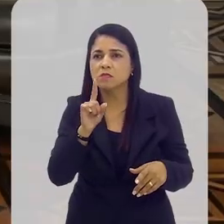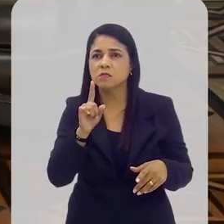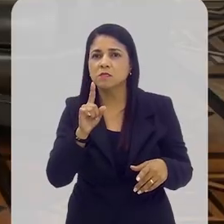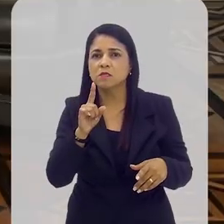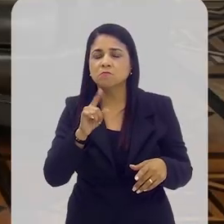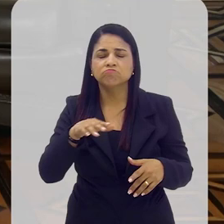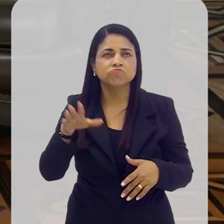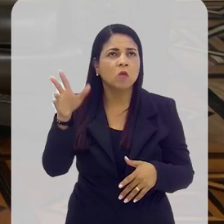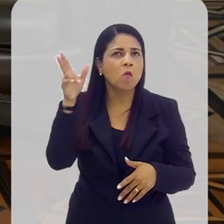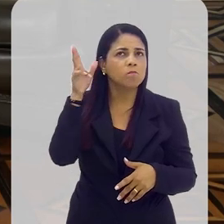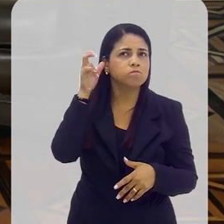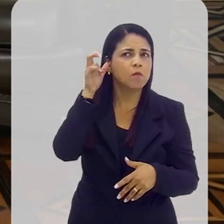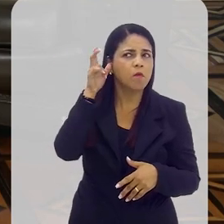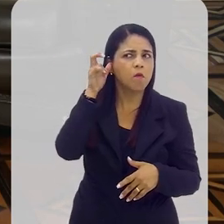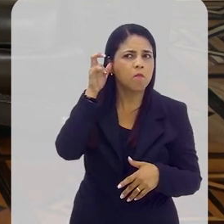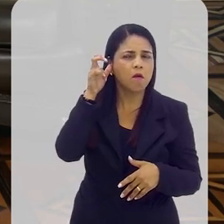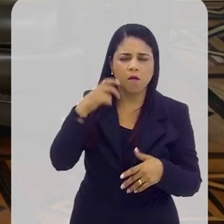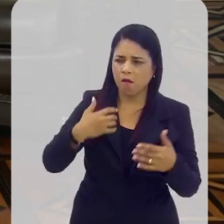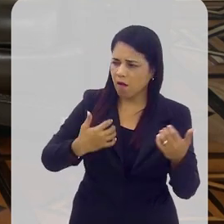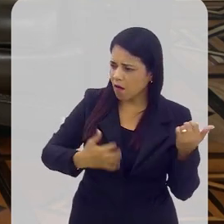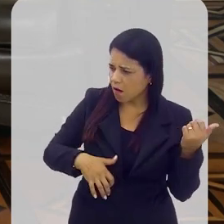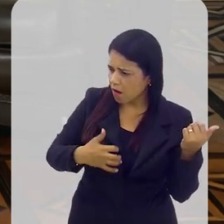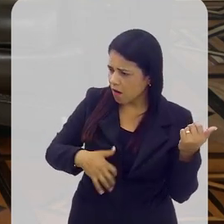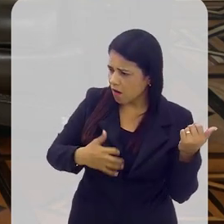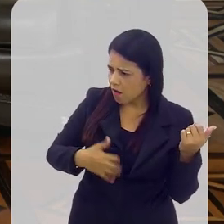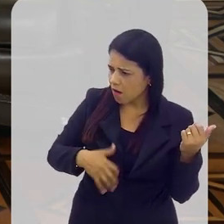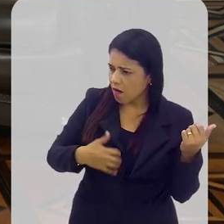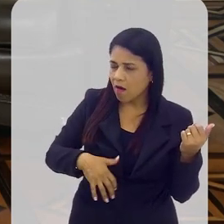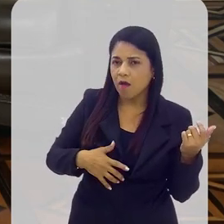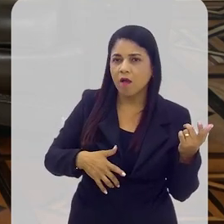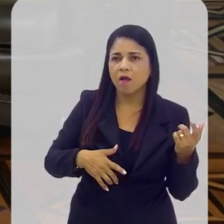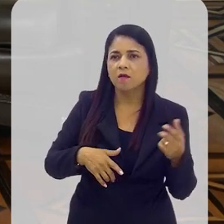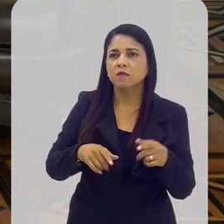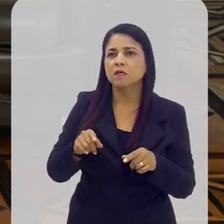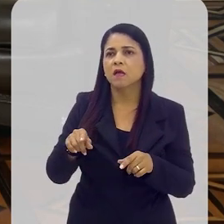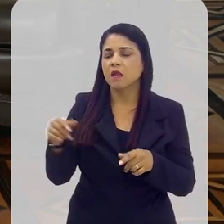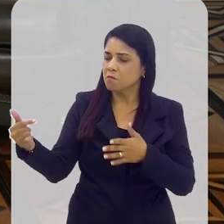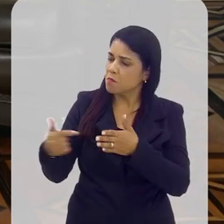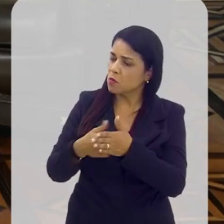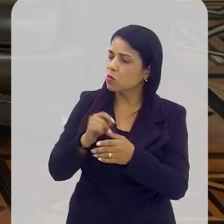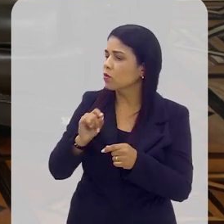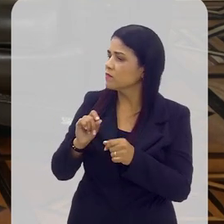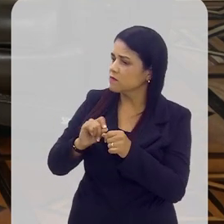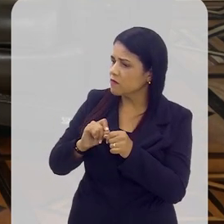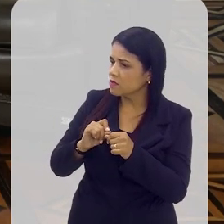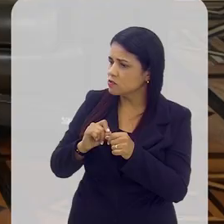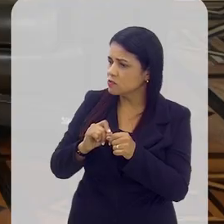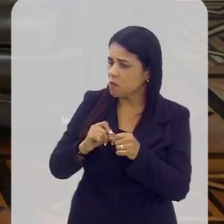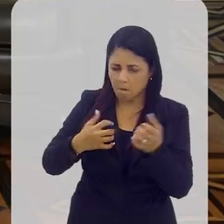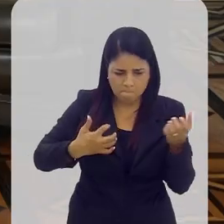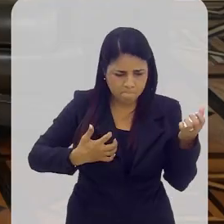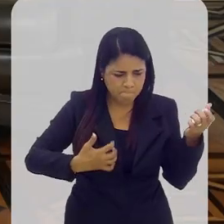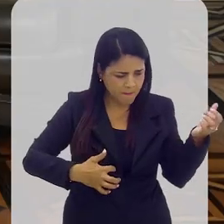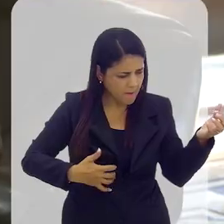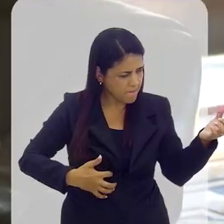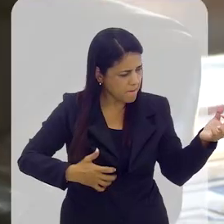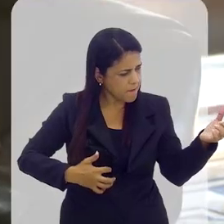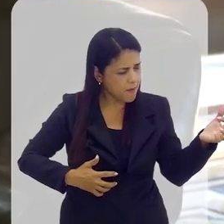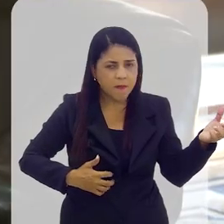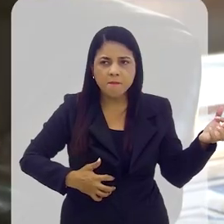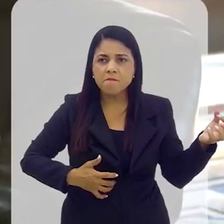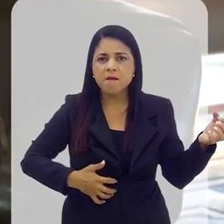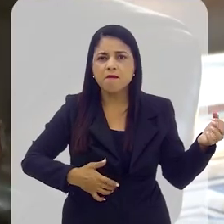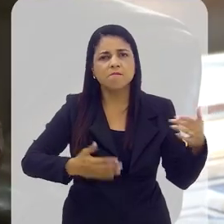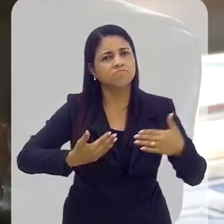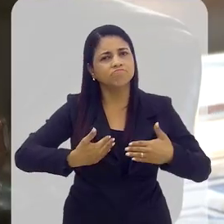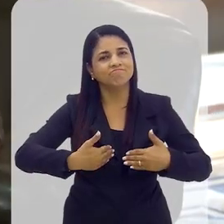nunca tinha... Foi lá e tocou na hora? Eu só olhei ele tocando e comecei a tocar. Perguntei para ele, o que você fez? Aí eu comecei a pegar, fiz a